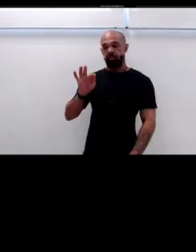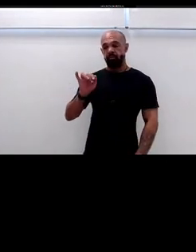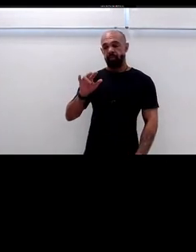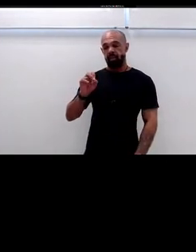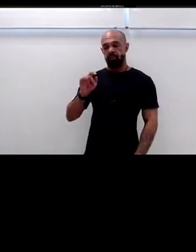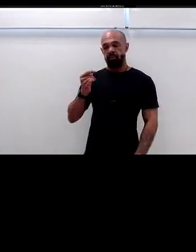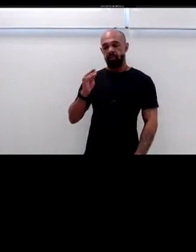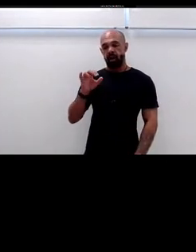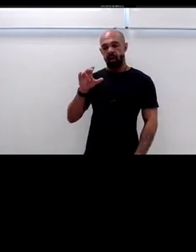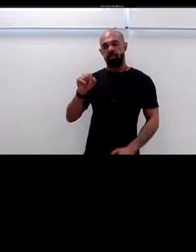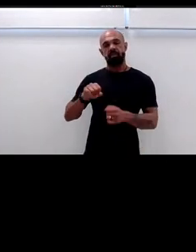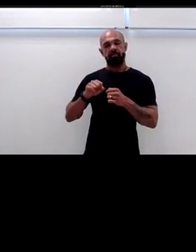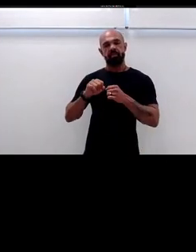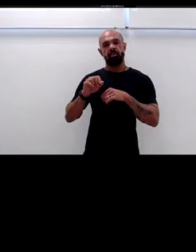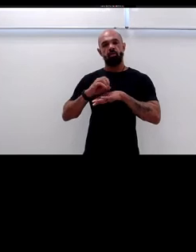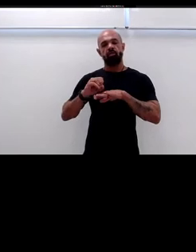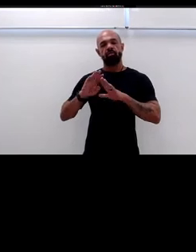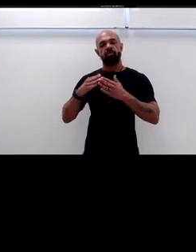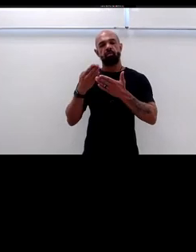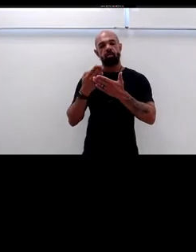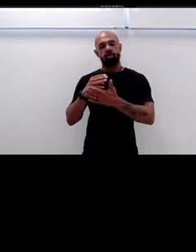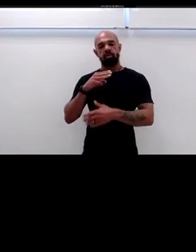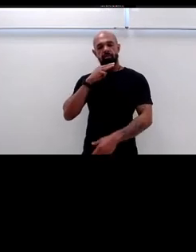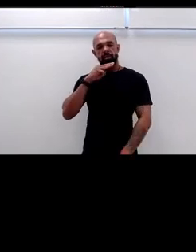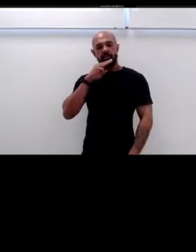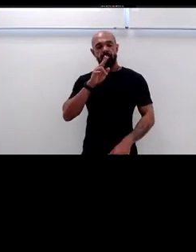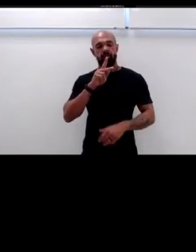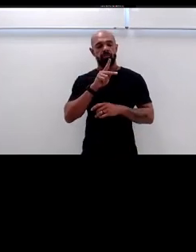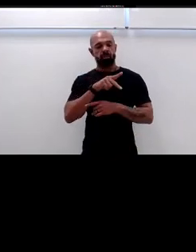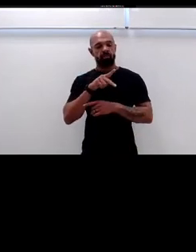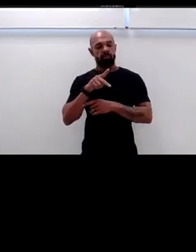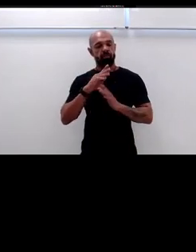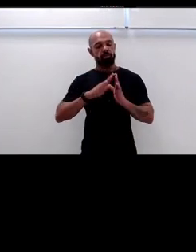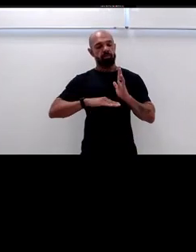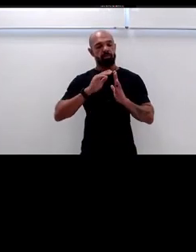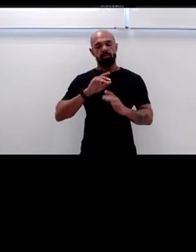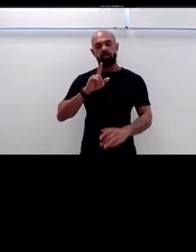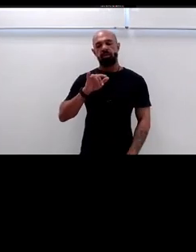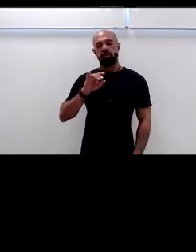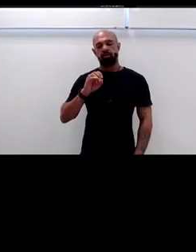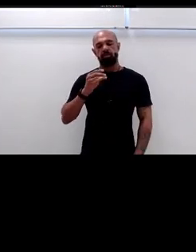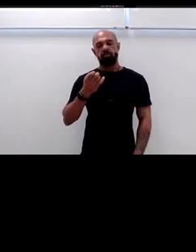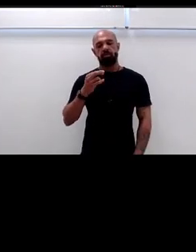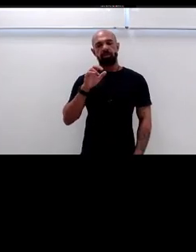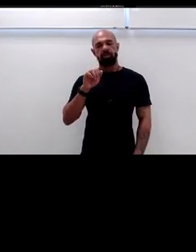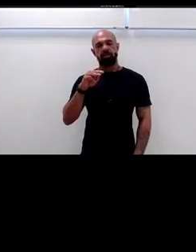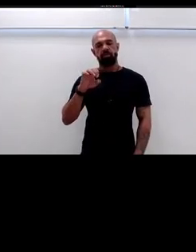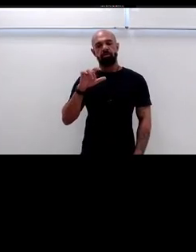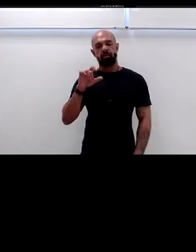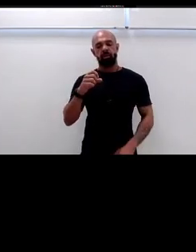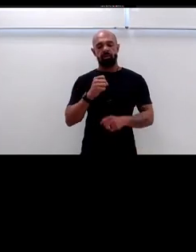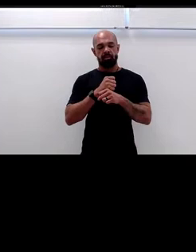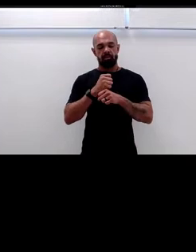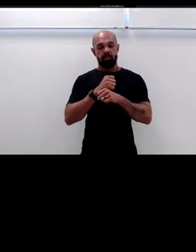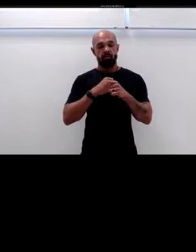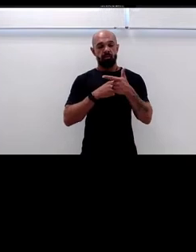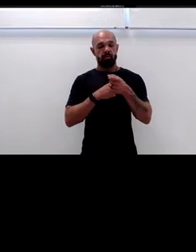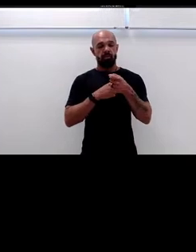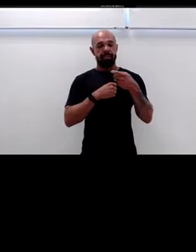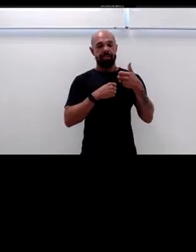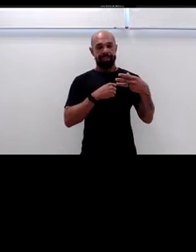Escola de Manguinhos com o professor e pintor Lídio Bandeira de Melo entre 2013 e 2016.